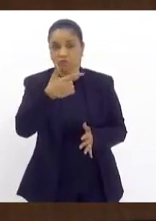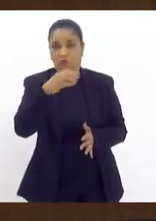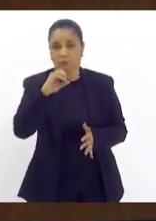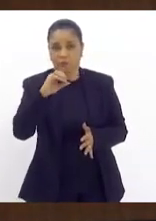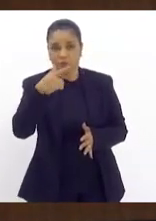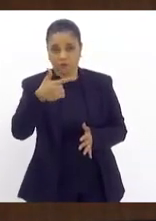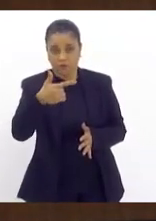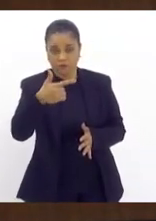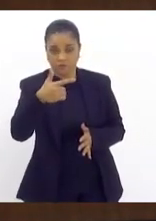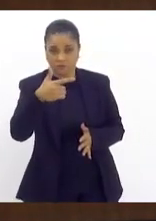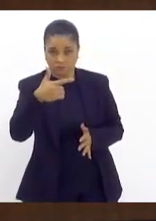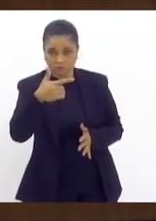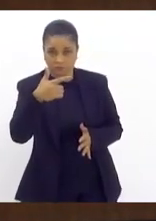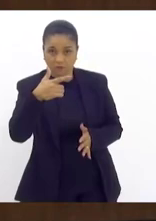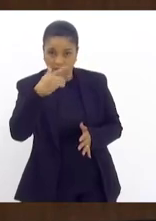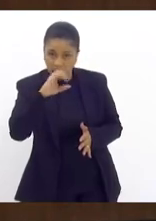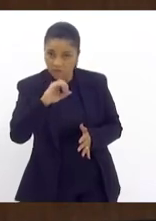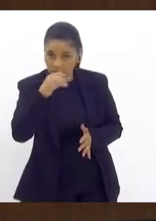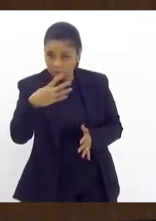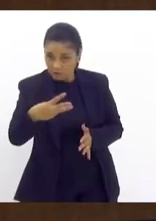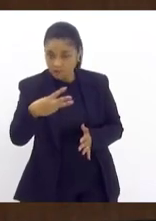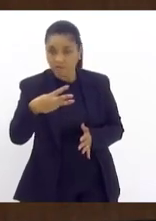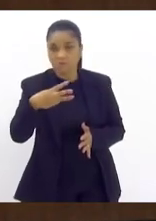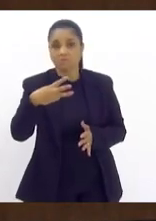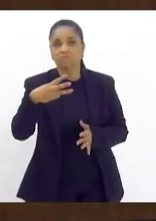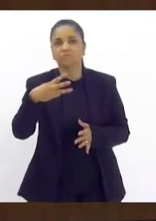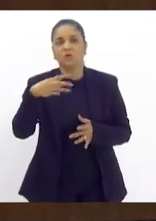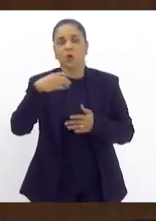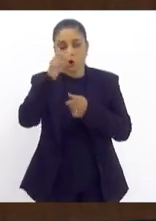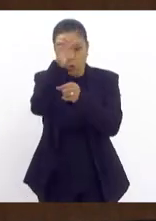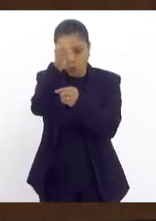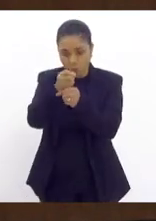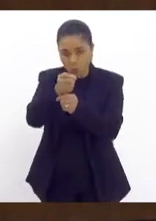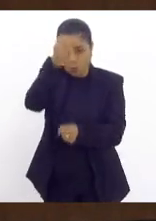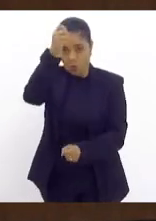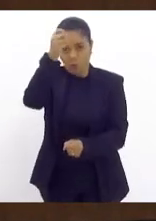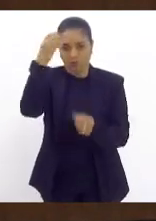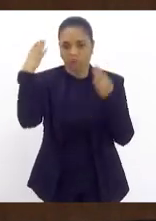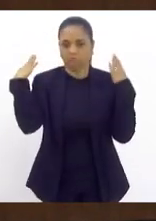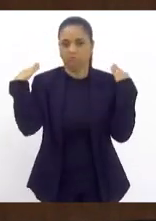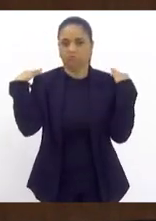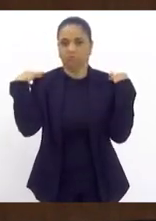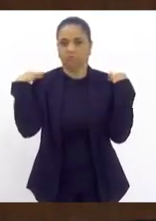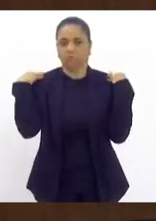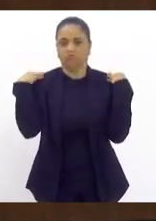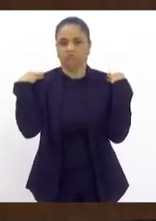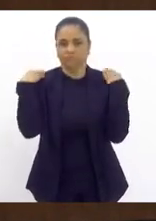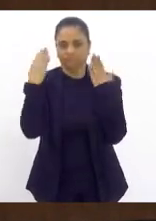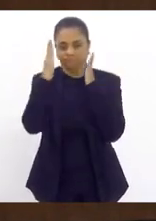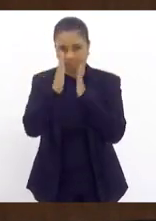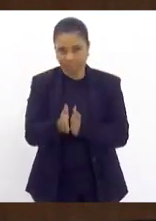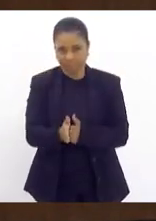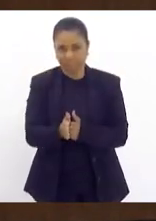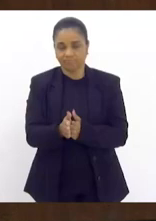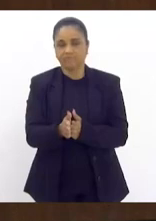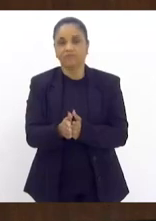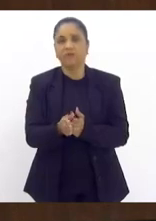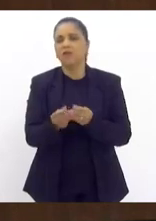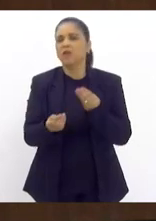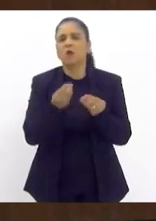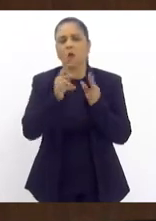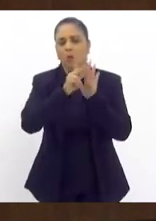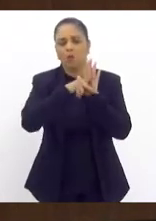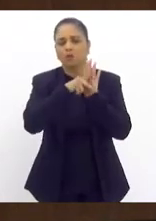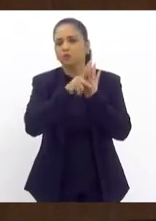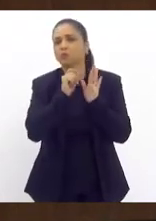Coluna Reta. Esse programa constitui de Primeiramente,